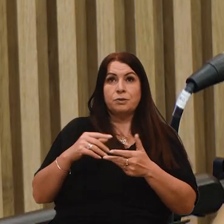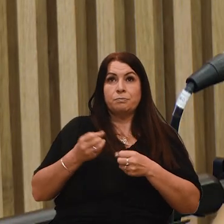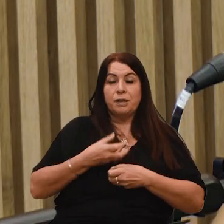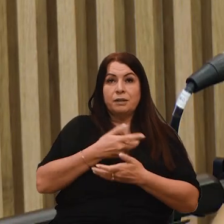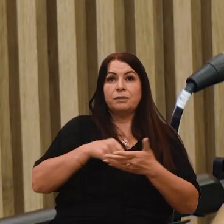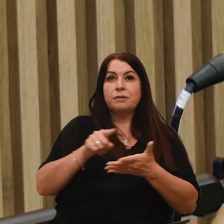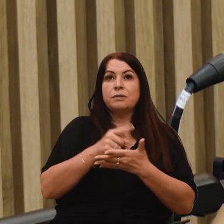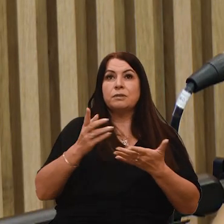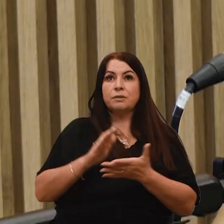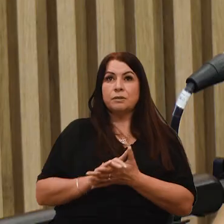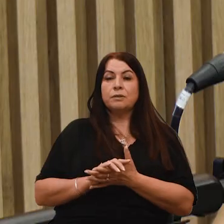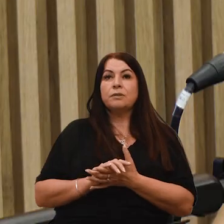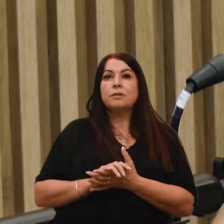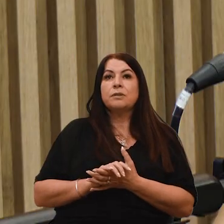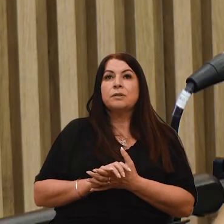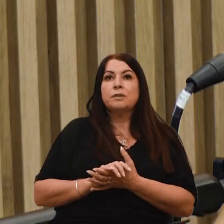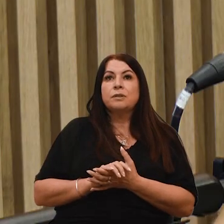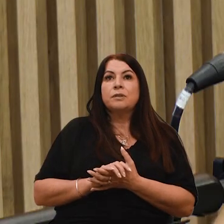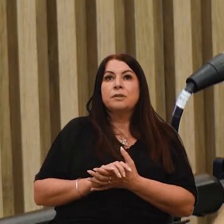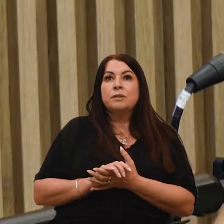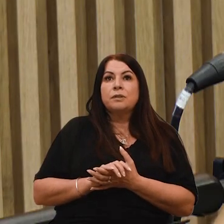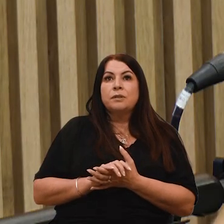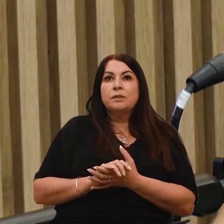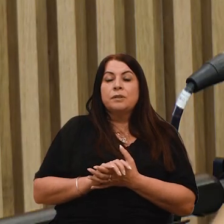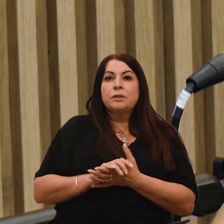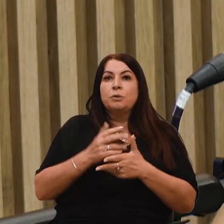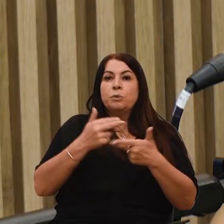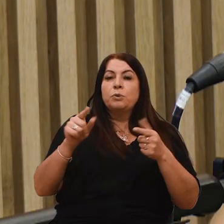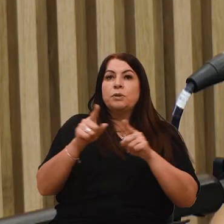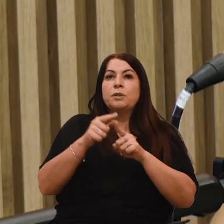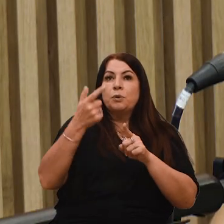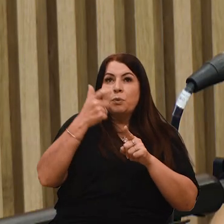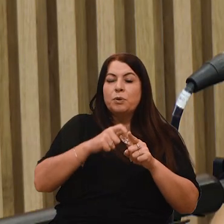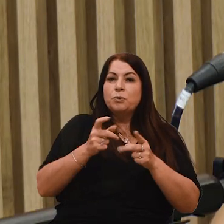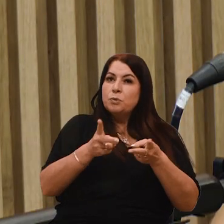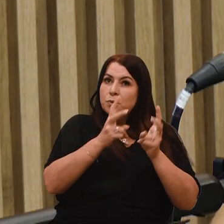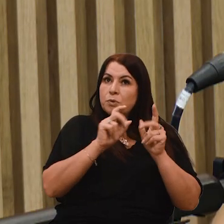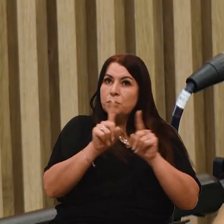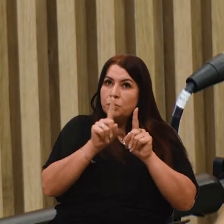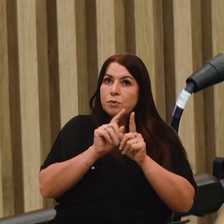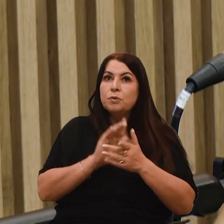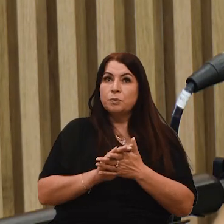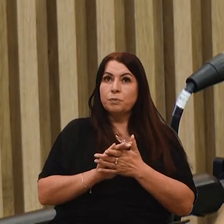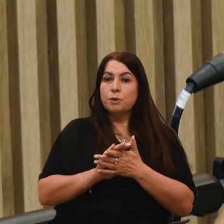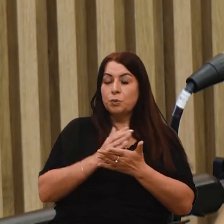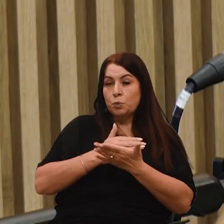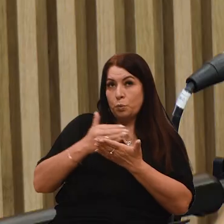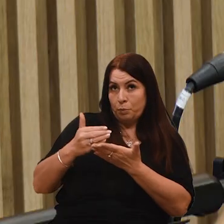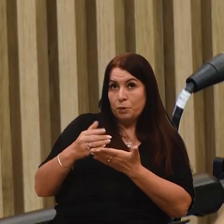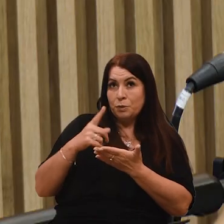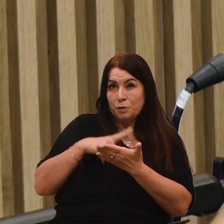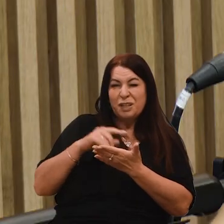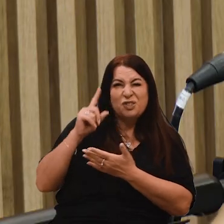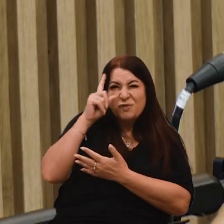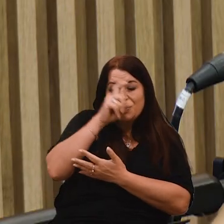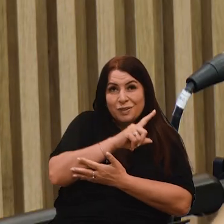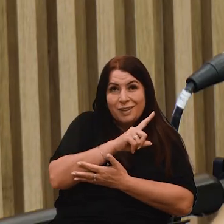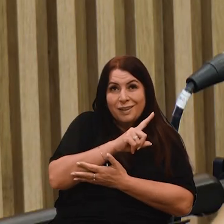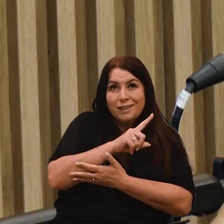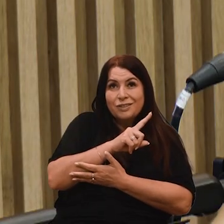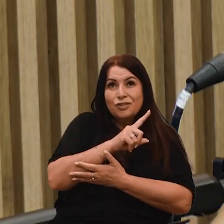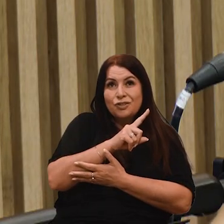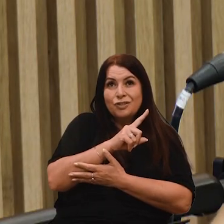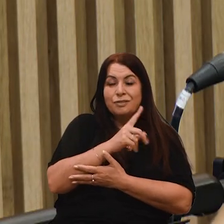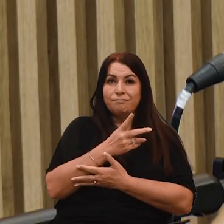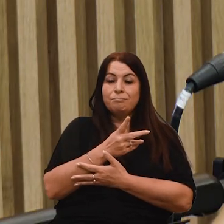expressar. E uma coisa que eu acho que eu percebi também é que no começo eles têm dificuldade para se